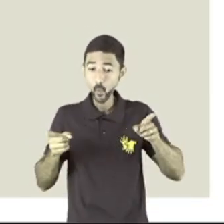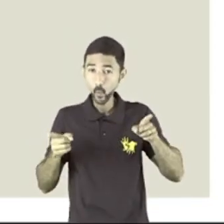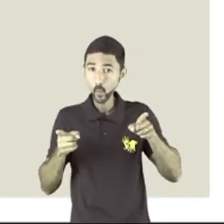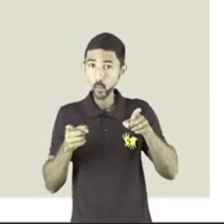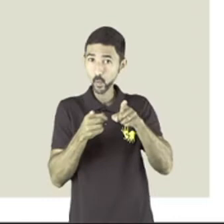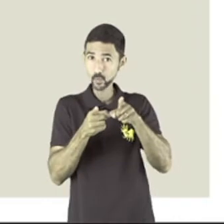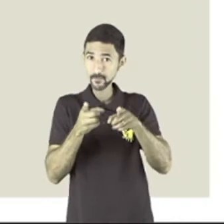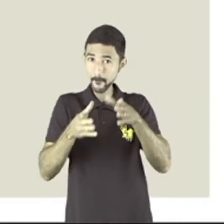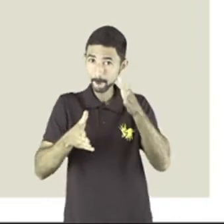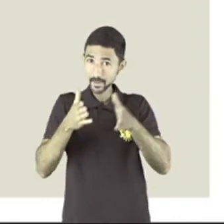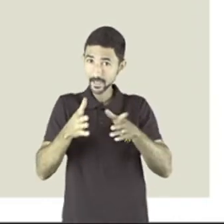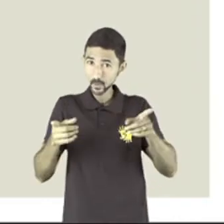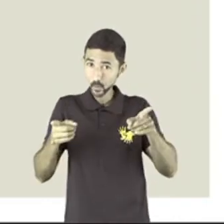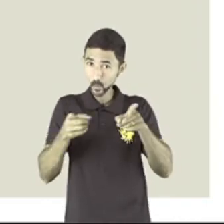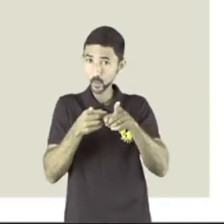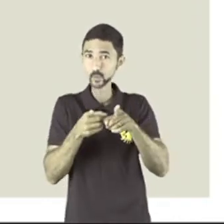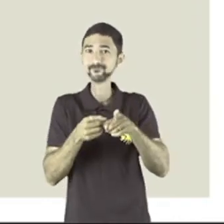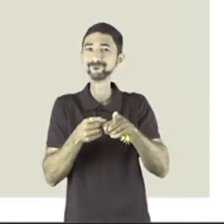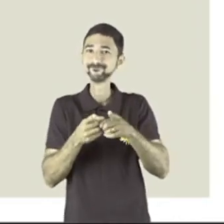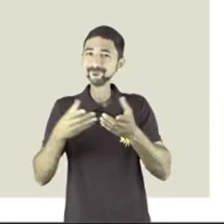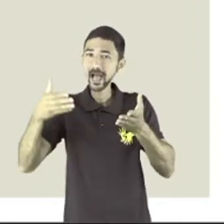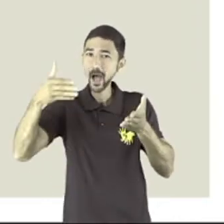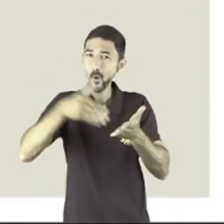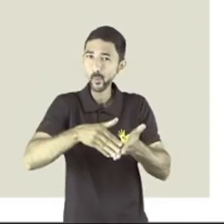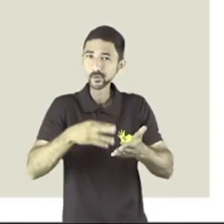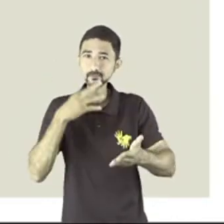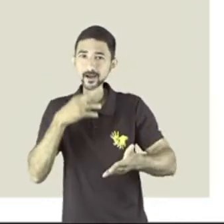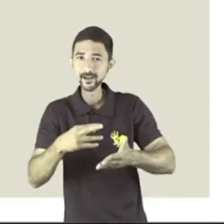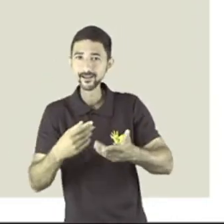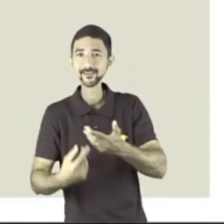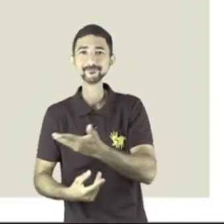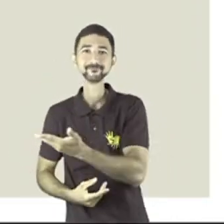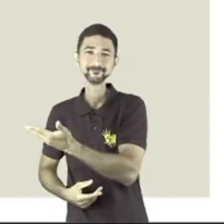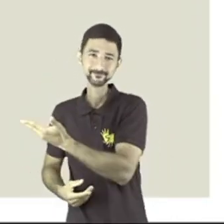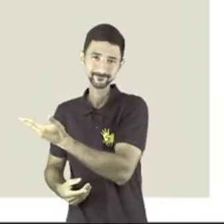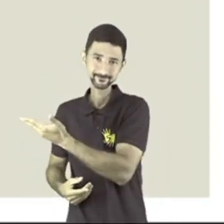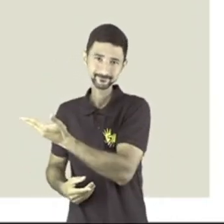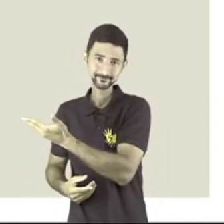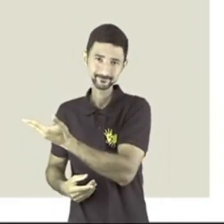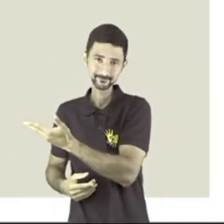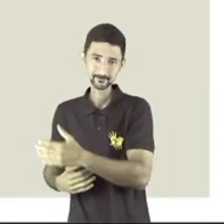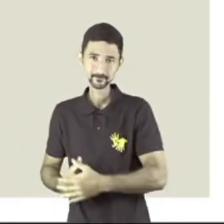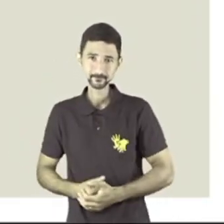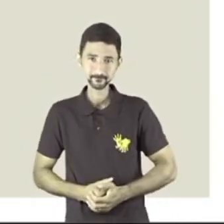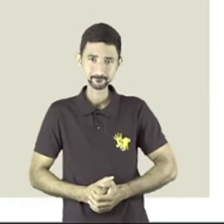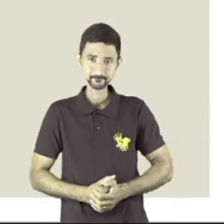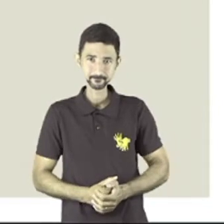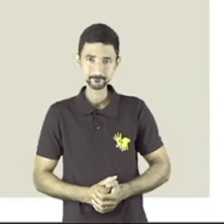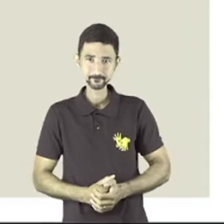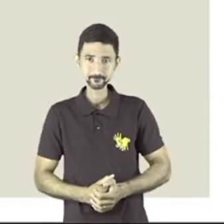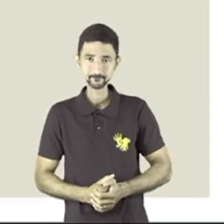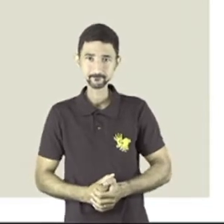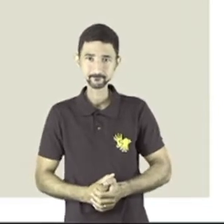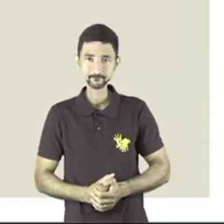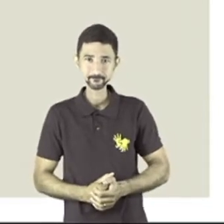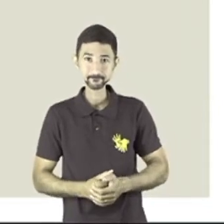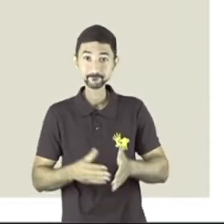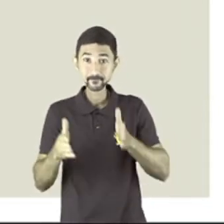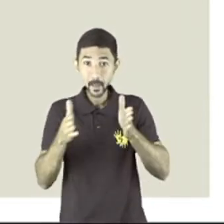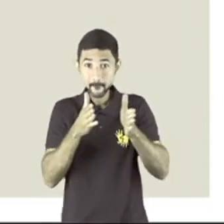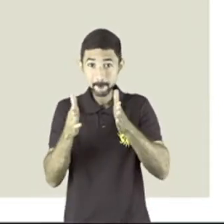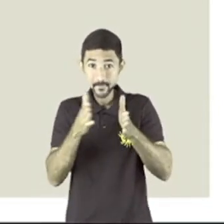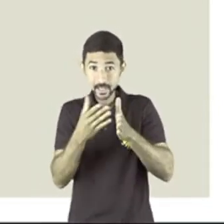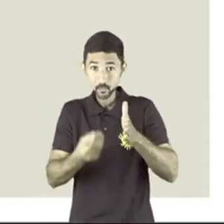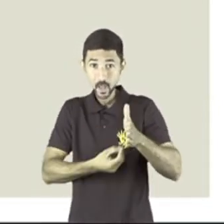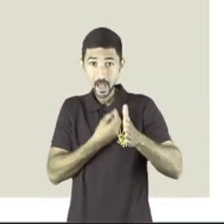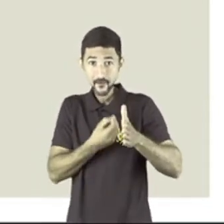curto. Olha aqui a resposta certa. Última opção aqui, ó. Mas como eu falei, é este período da